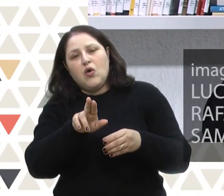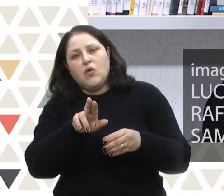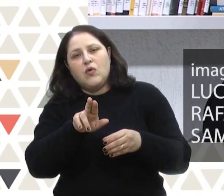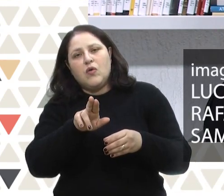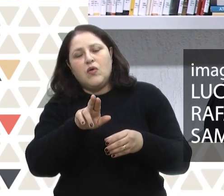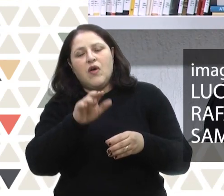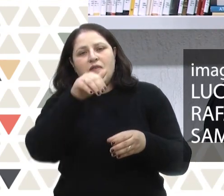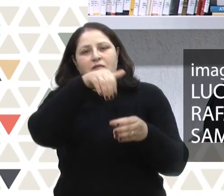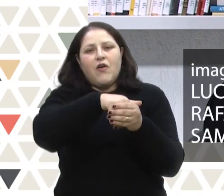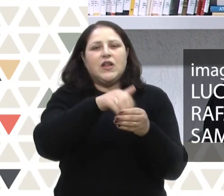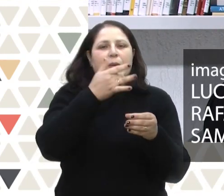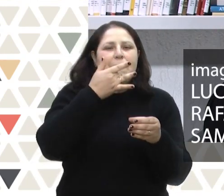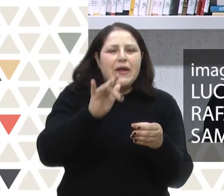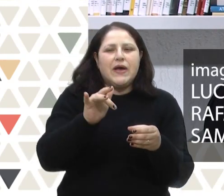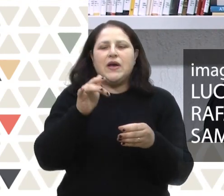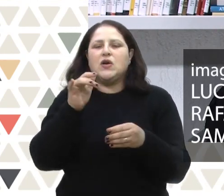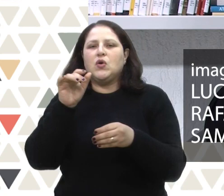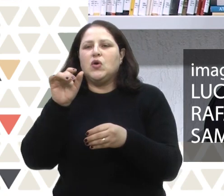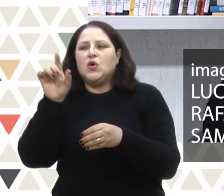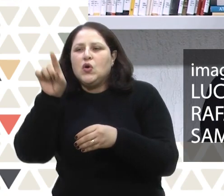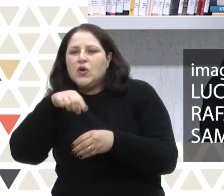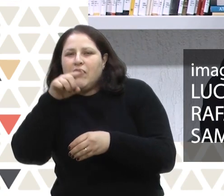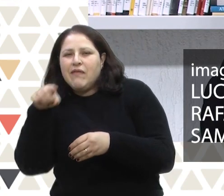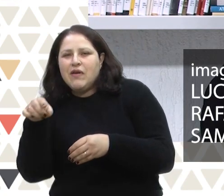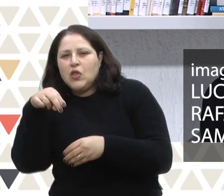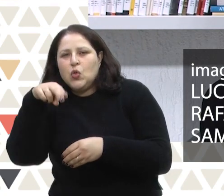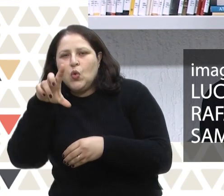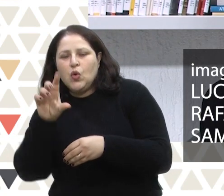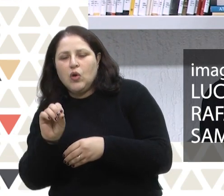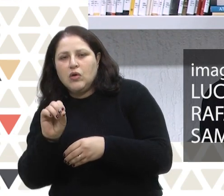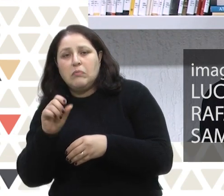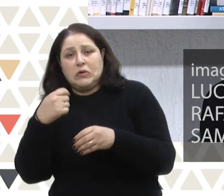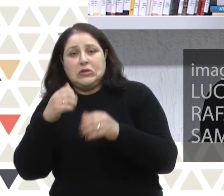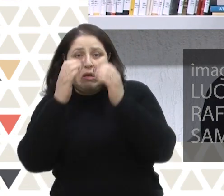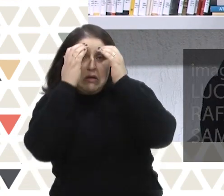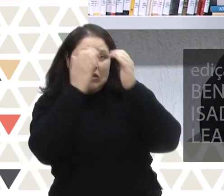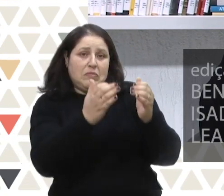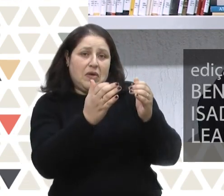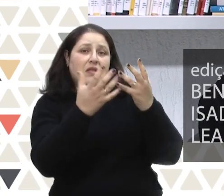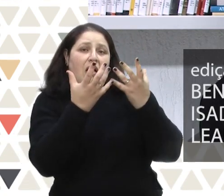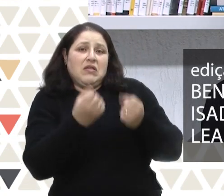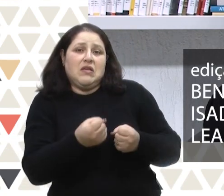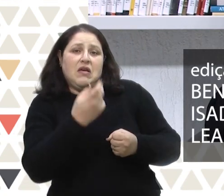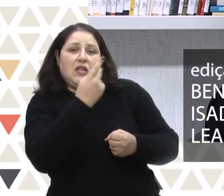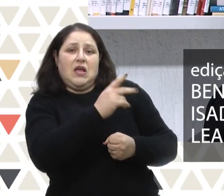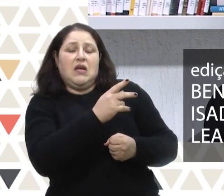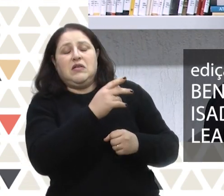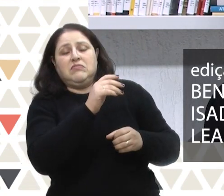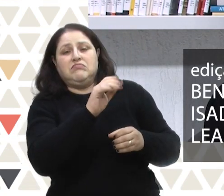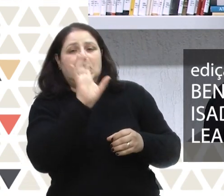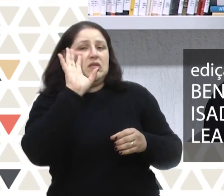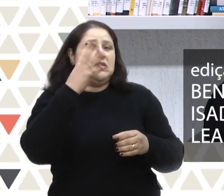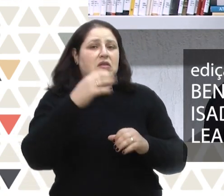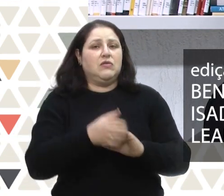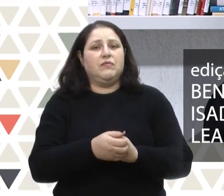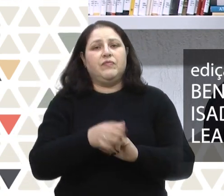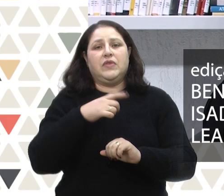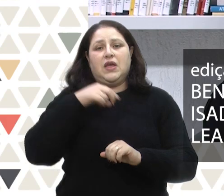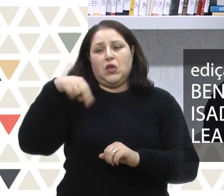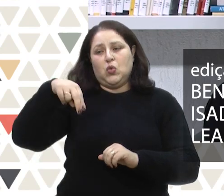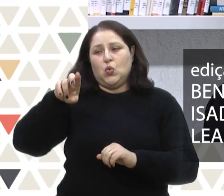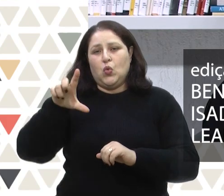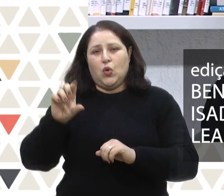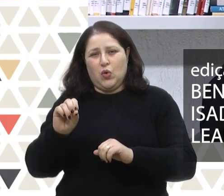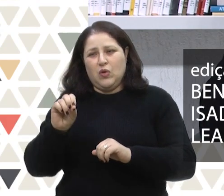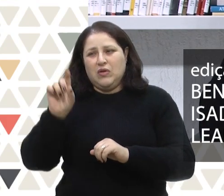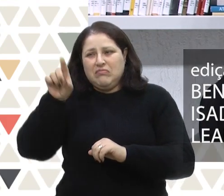decisão dessa maioria. Portanto, o voto branco e nulo pode até ser, para a ciência política, algo